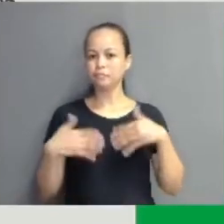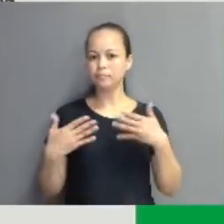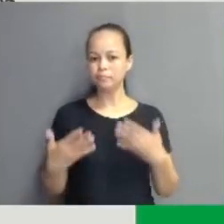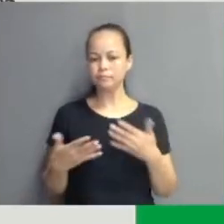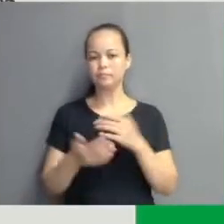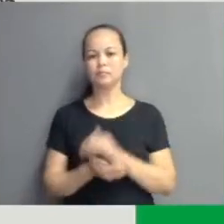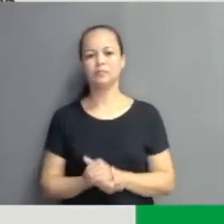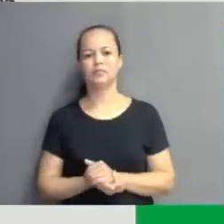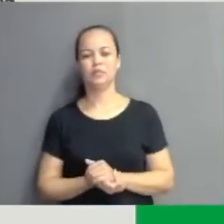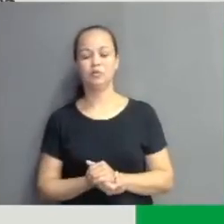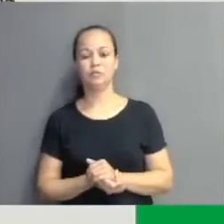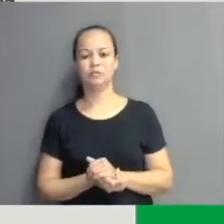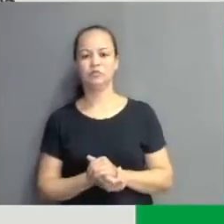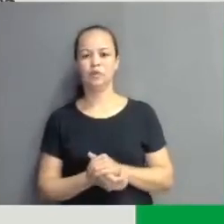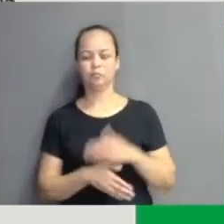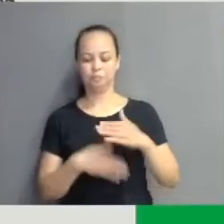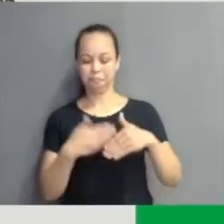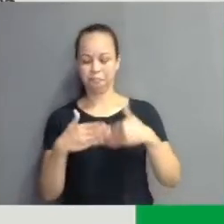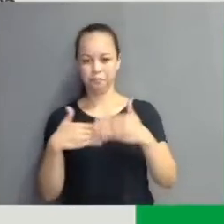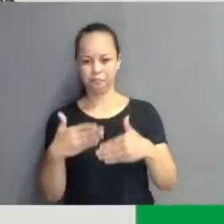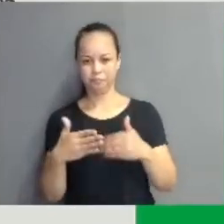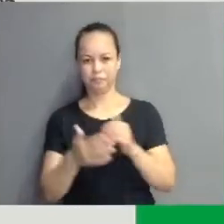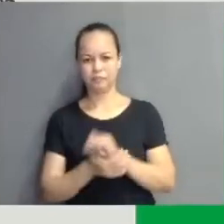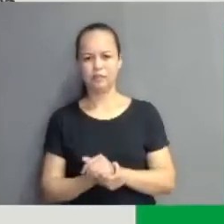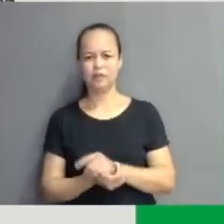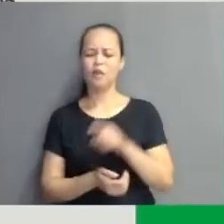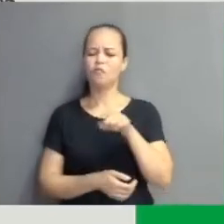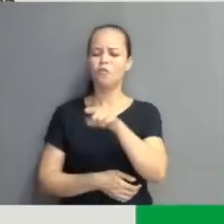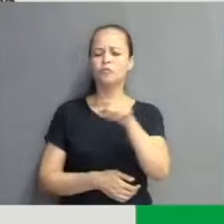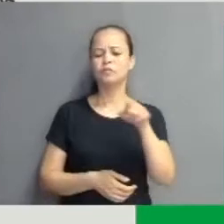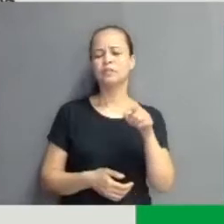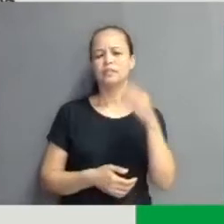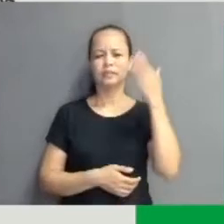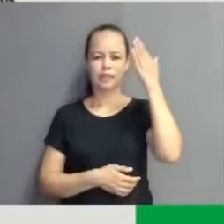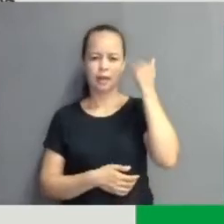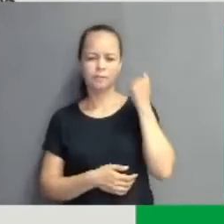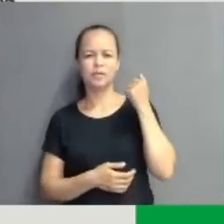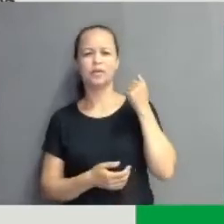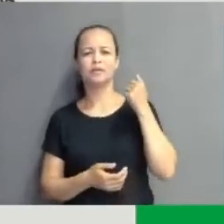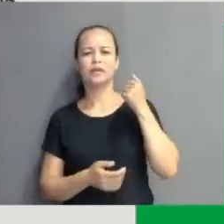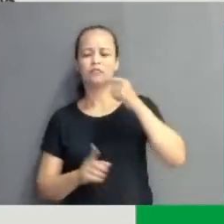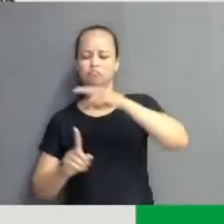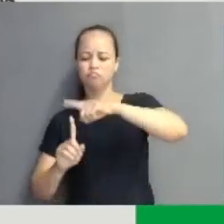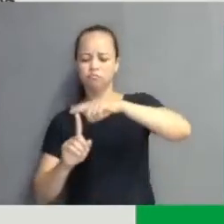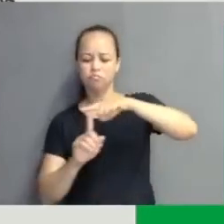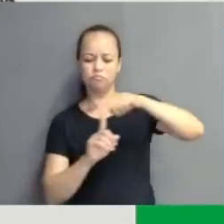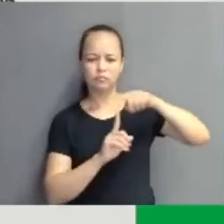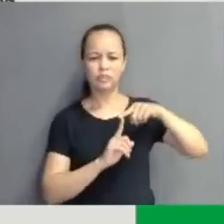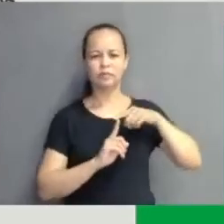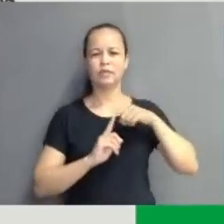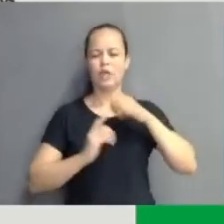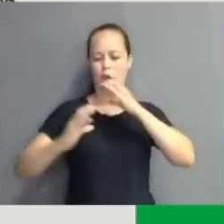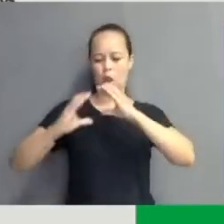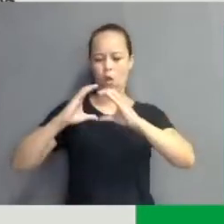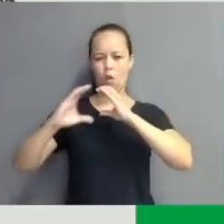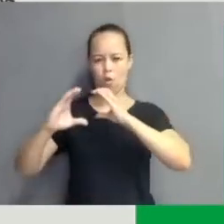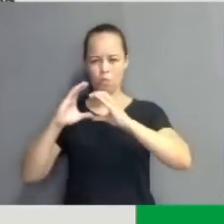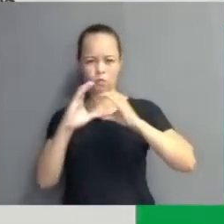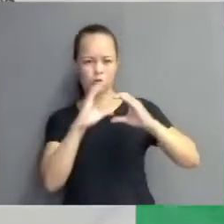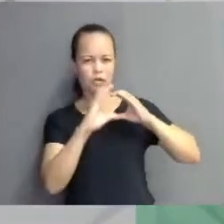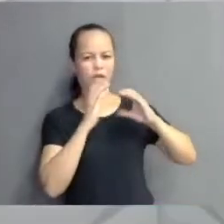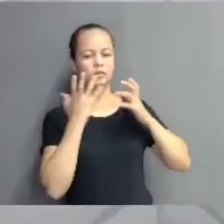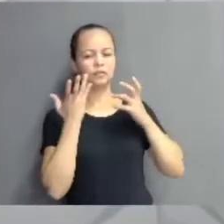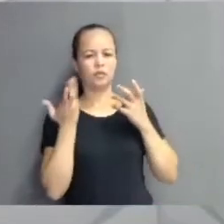vamos dar continuidade você sabia que existem tipos diferentes de comunicação